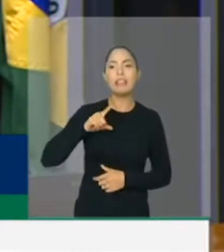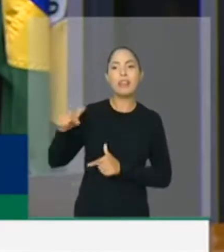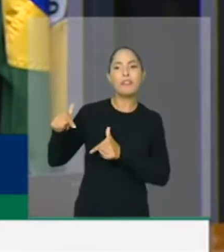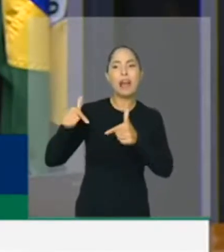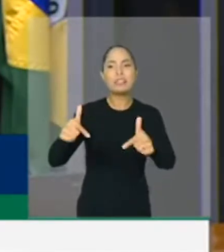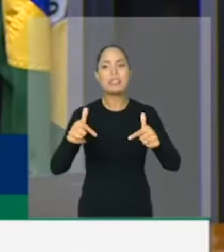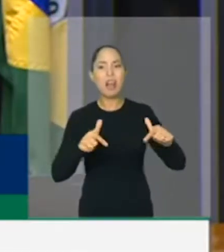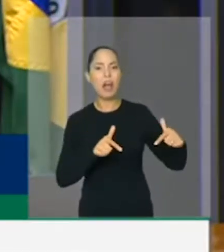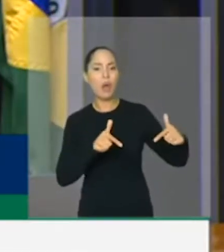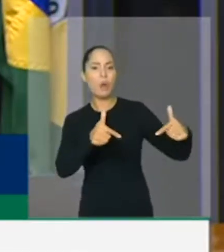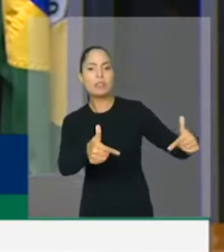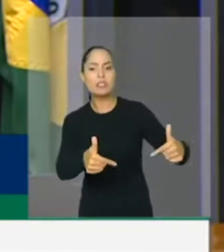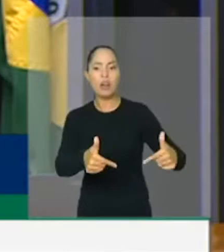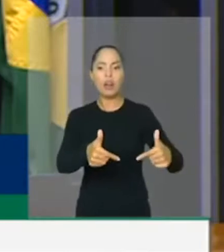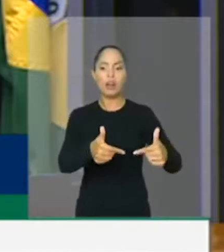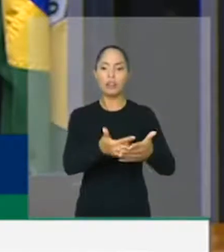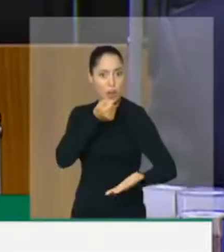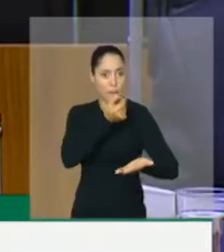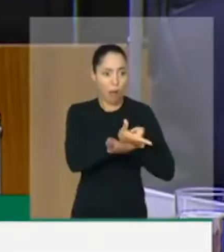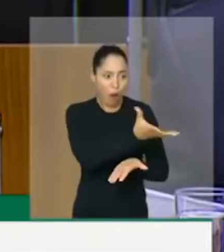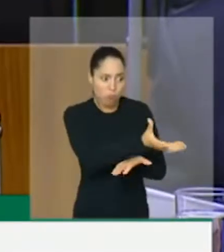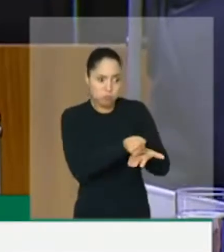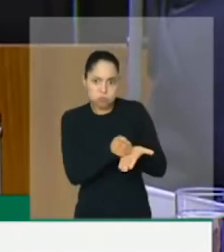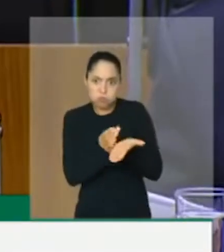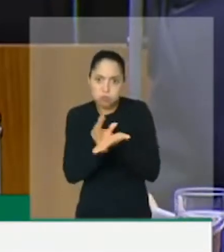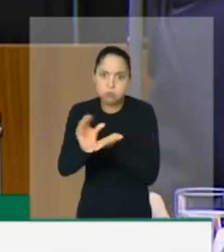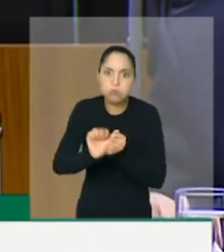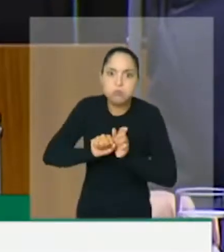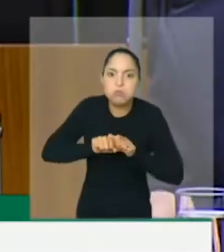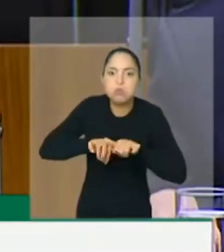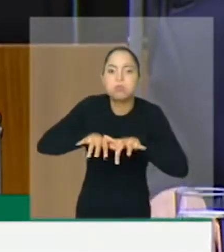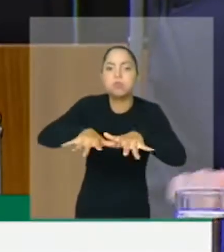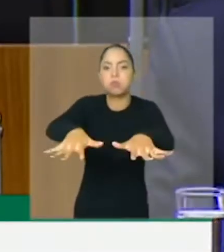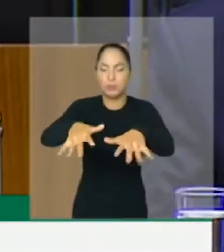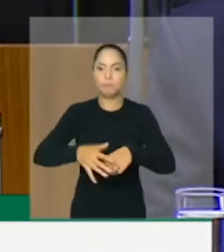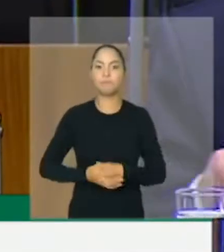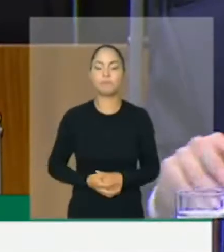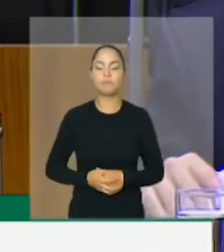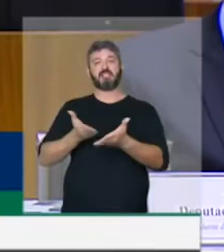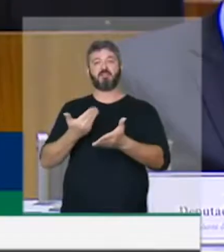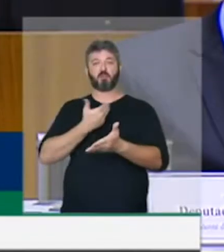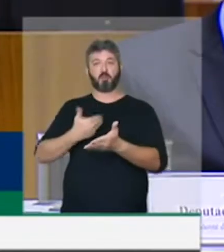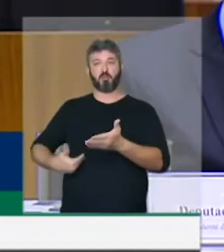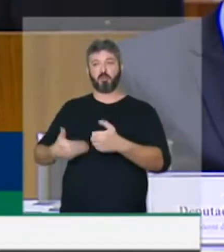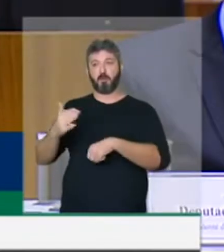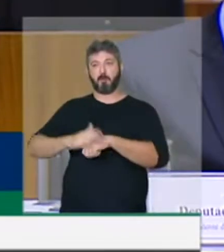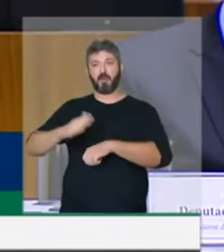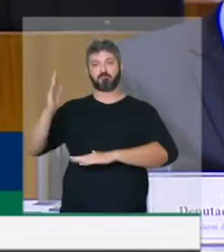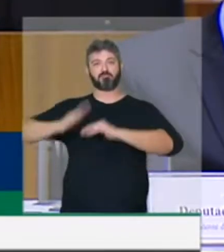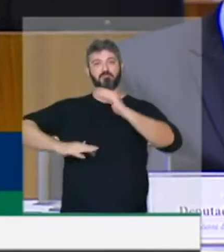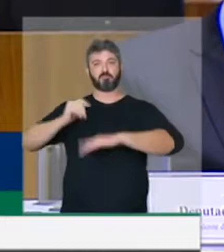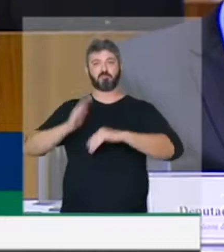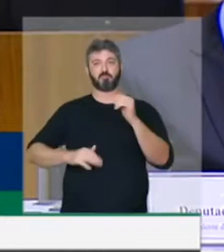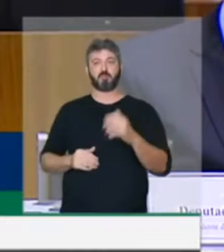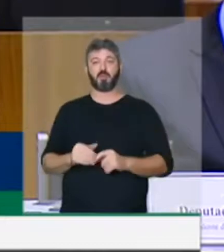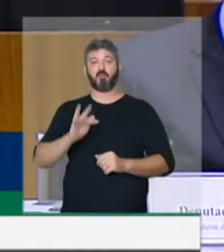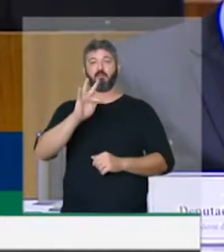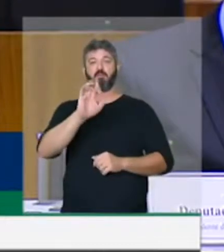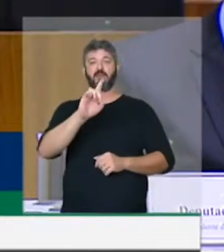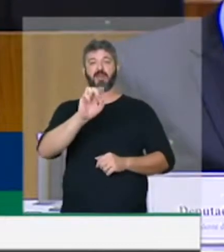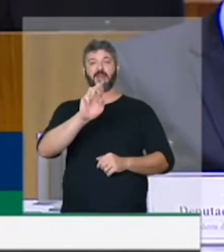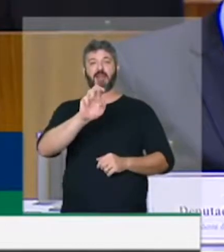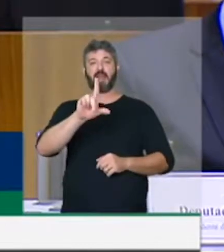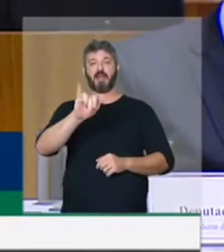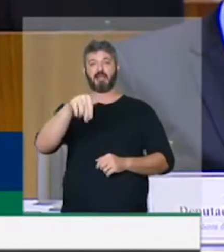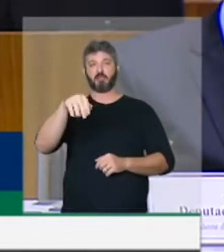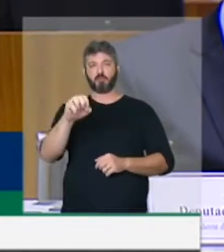pelo presidente do STF, Luiz Fux, e pelo presidente da República, Jair Bolsonaro. Faremos a defesa do federalismo